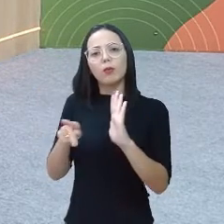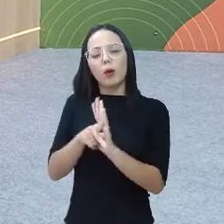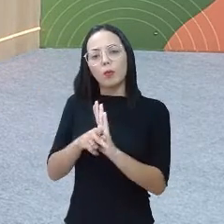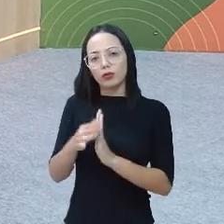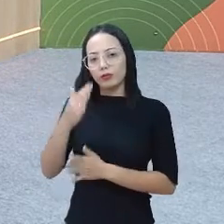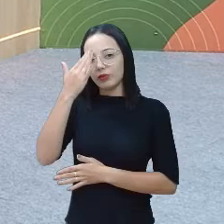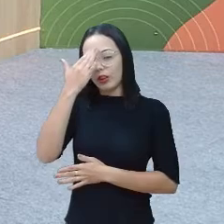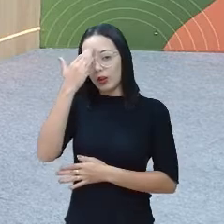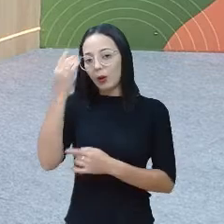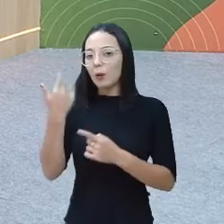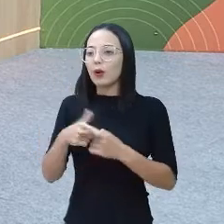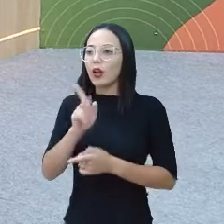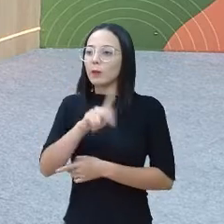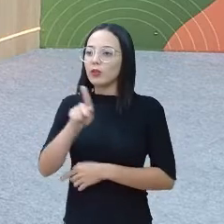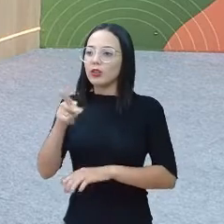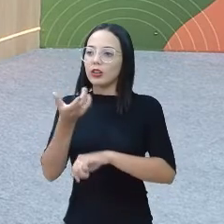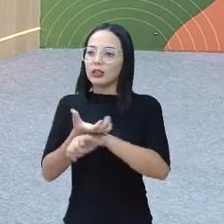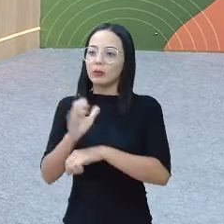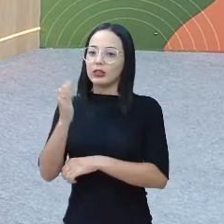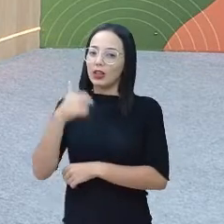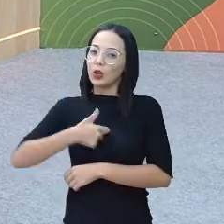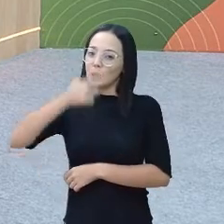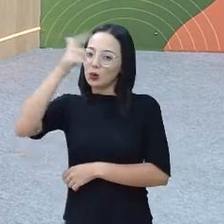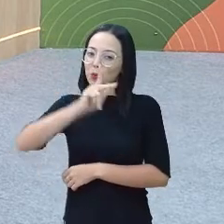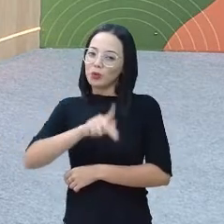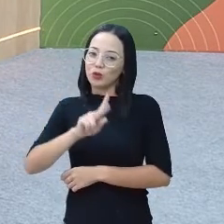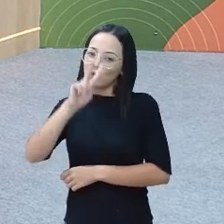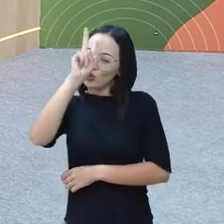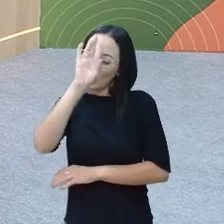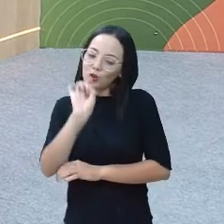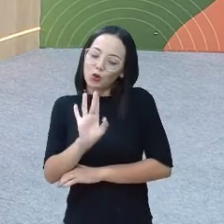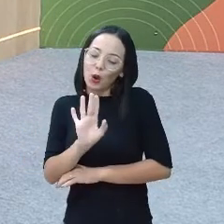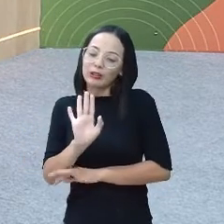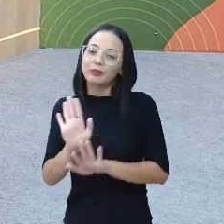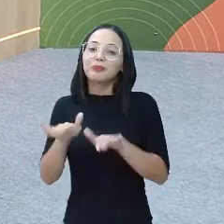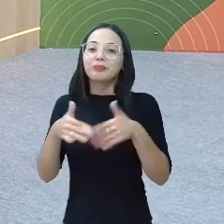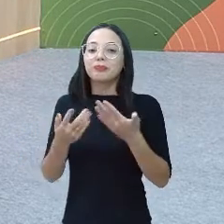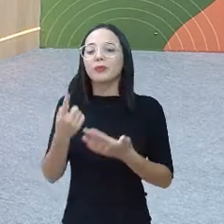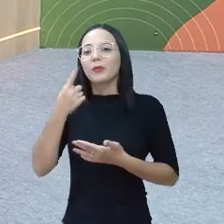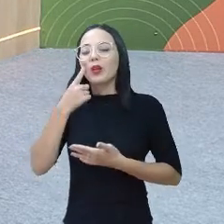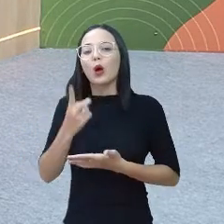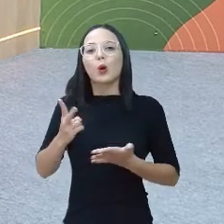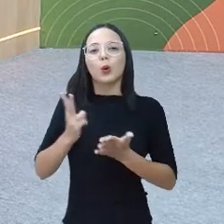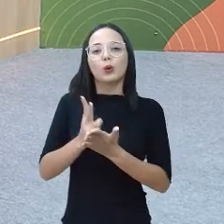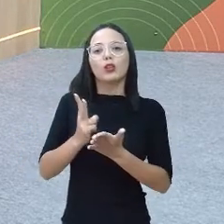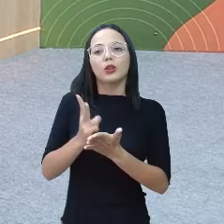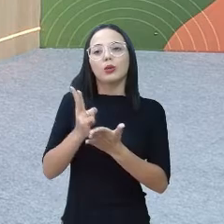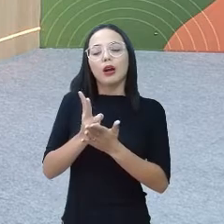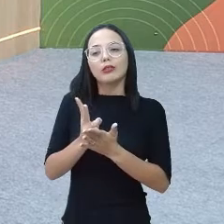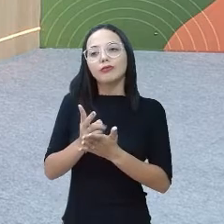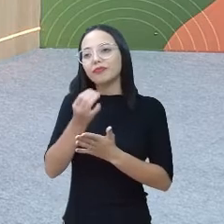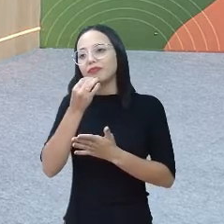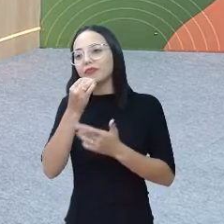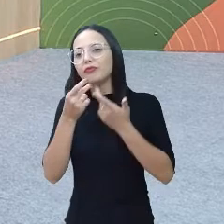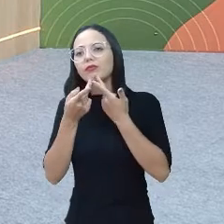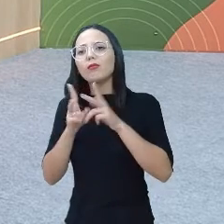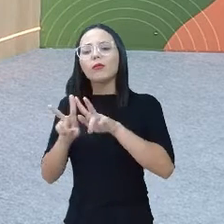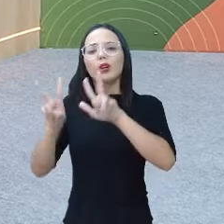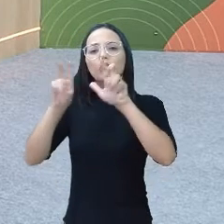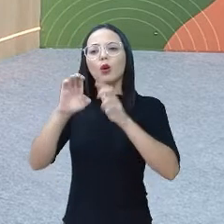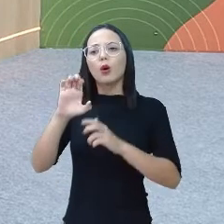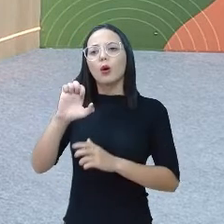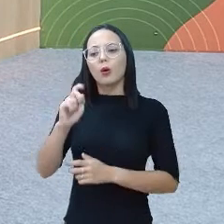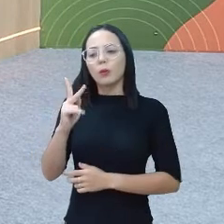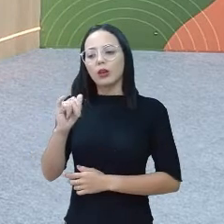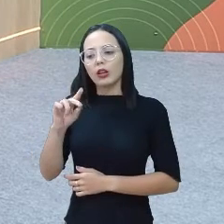eu, né? Que ela é professora de ciência, eu sou professor de história. Mas vejam, para a gente continuar aqui, quando a gente fala em epidemia, a gente